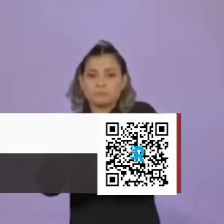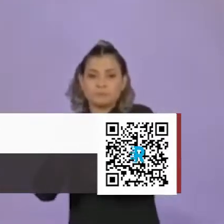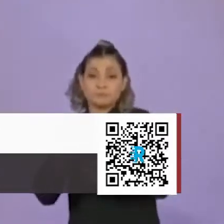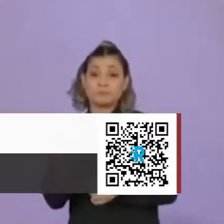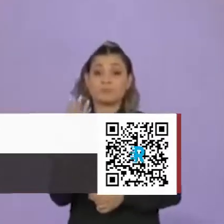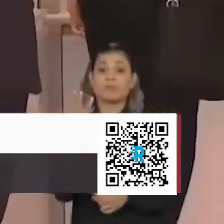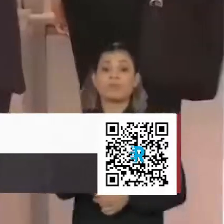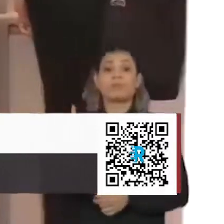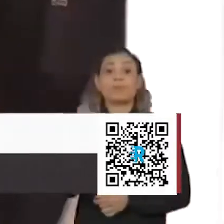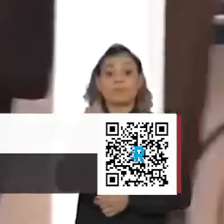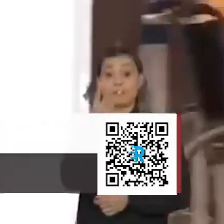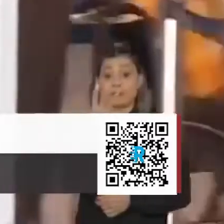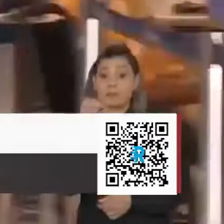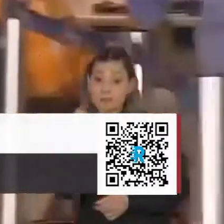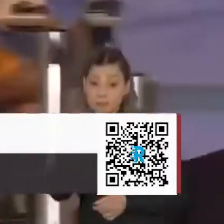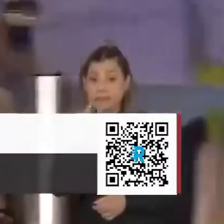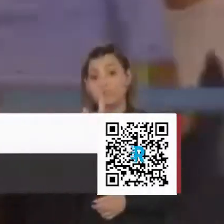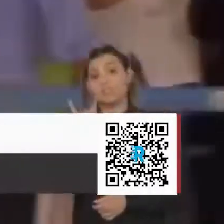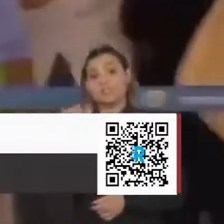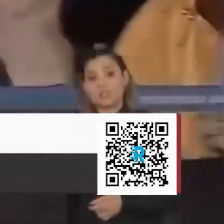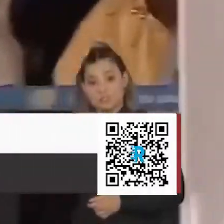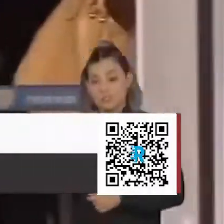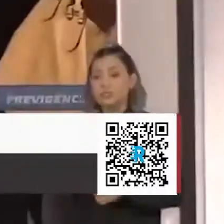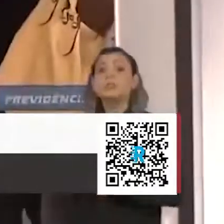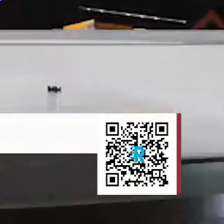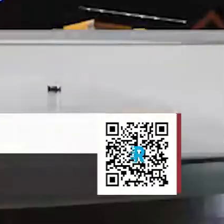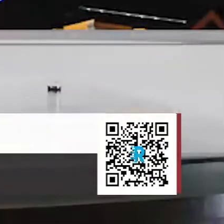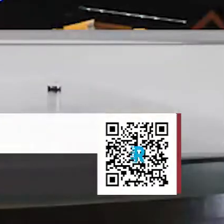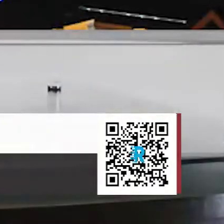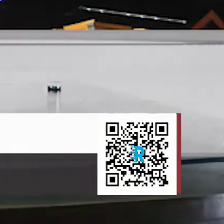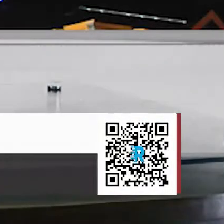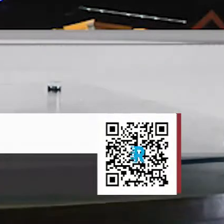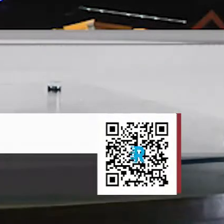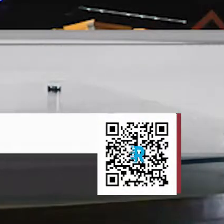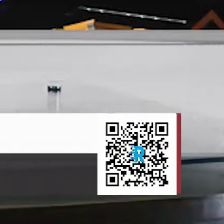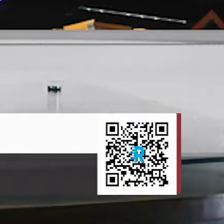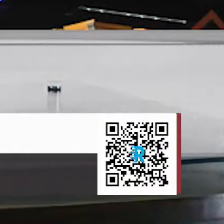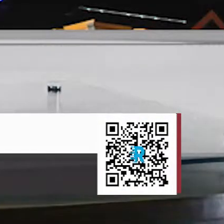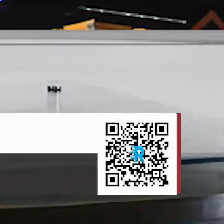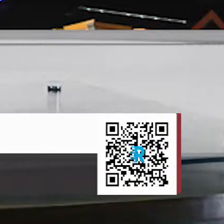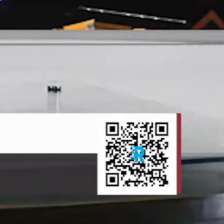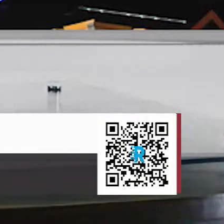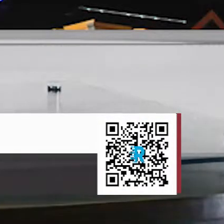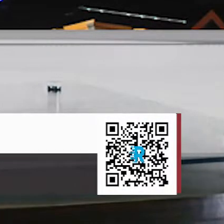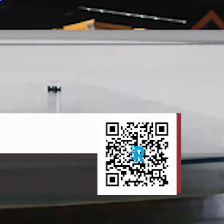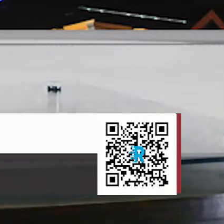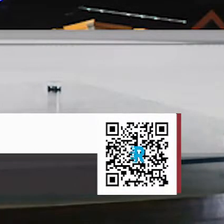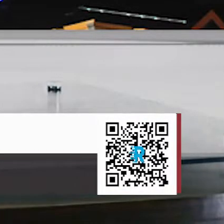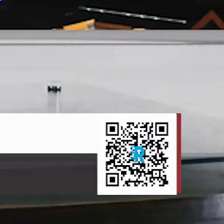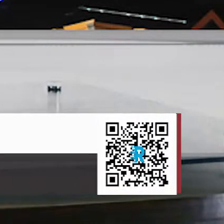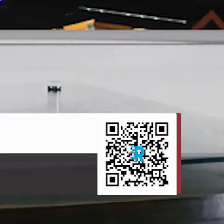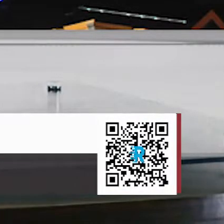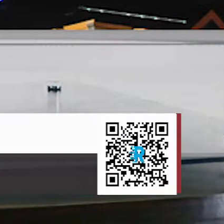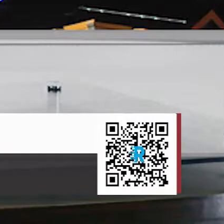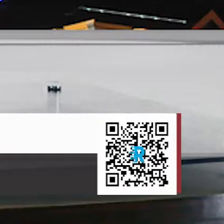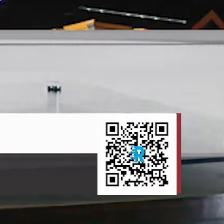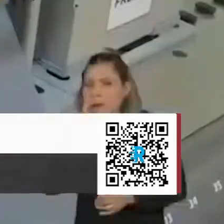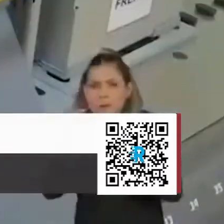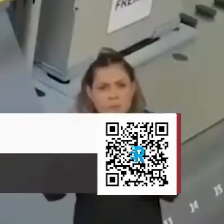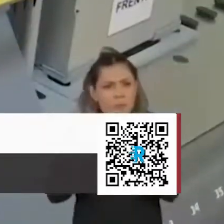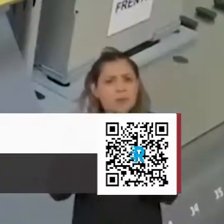para acabar com a fila no INSS, nada foi feito. Conheça os sintomas do transtorno de ansiedade